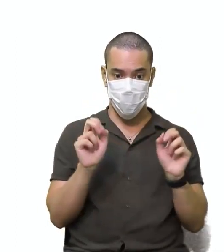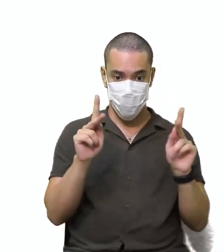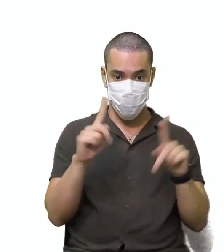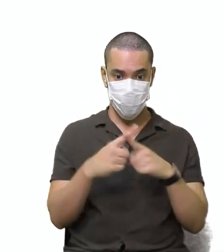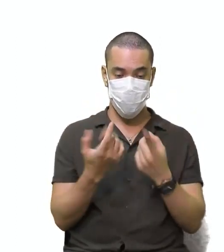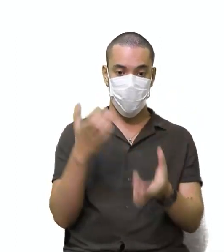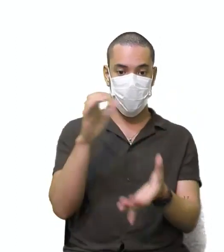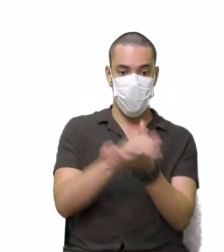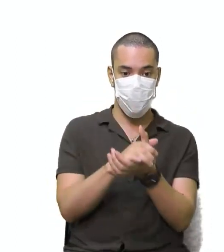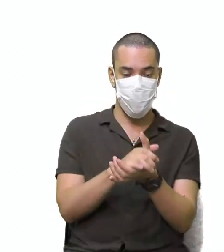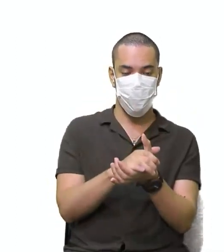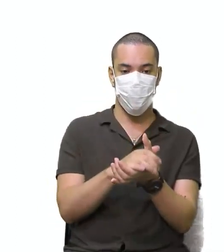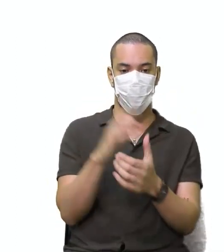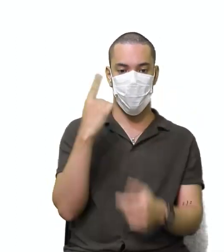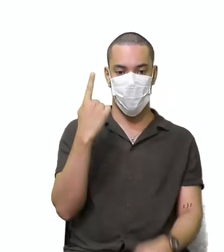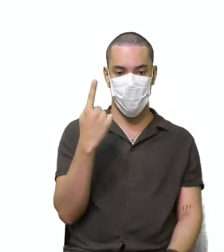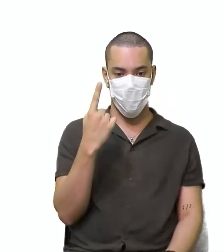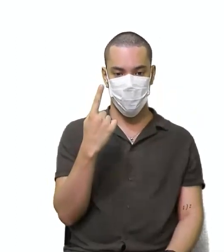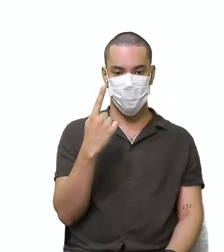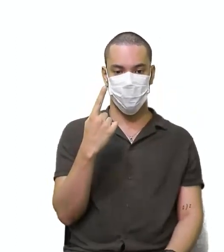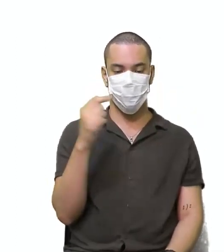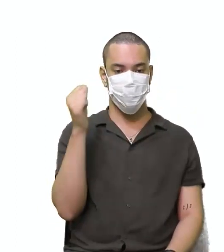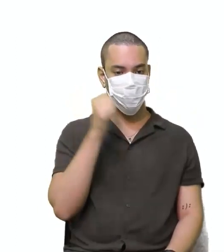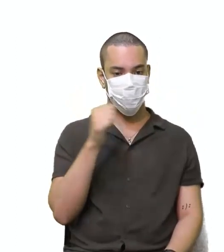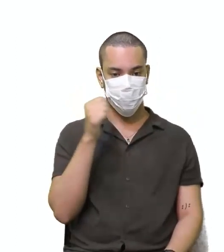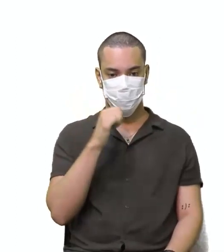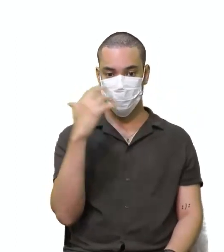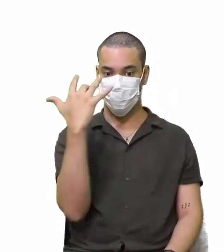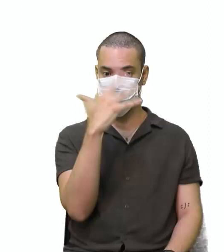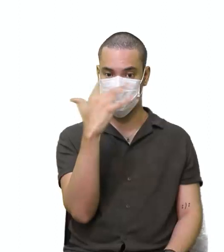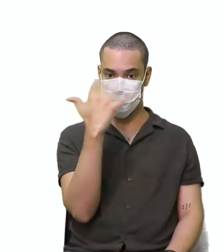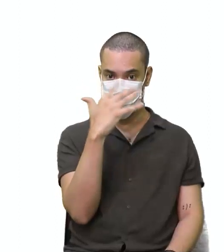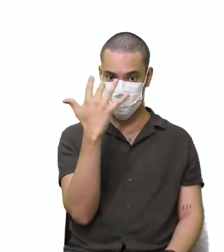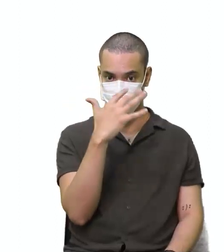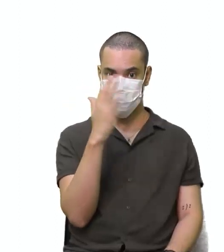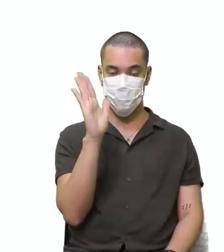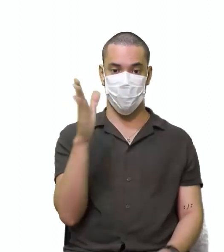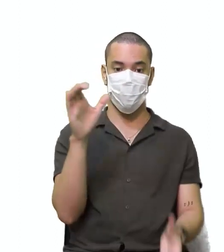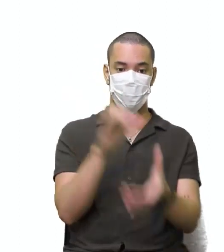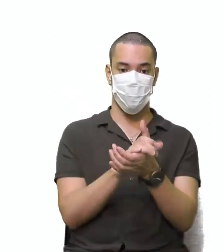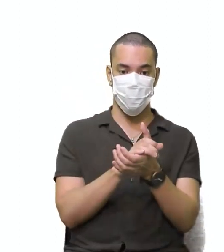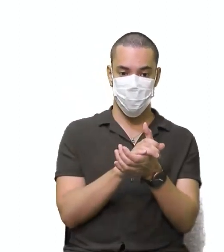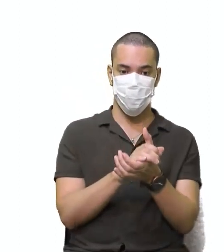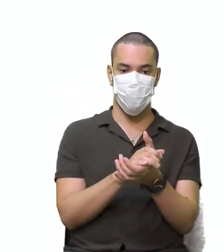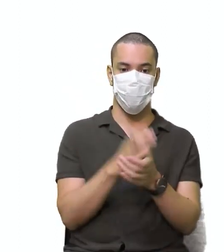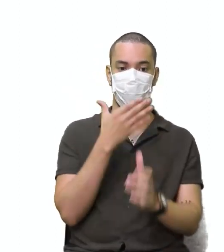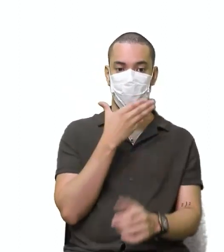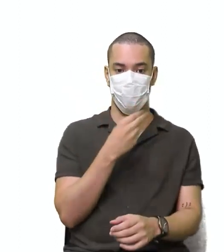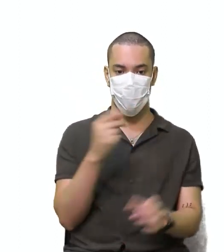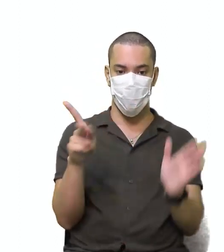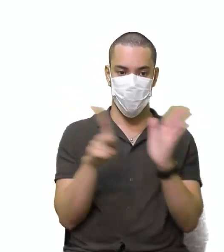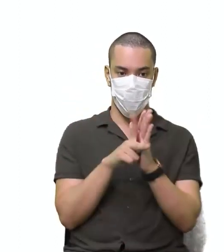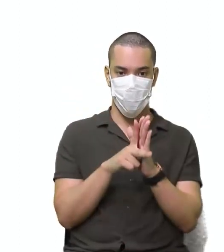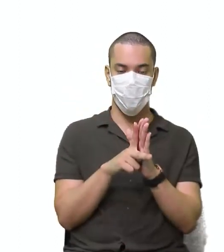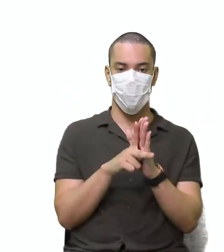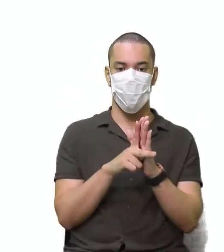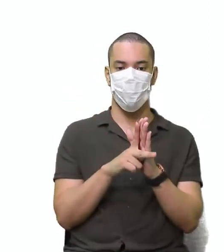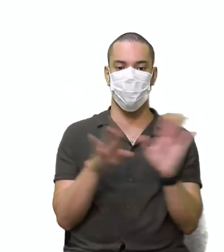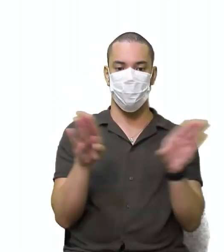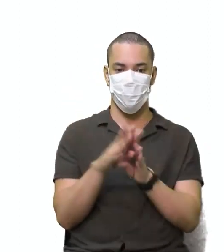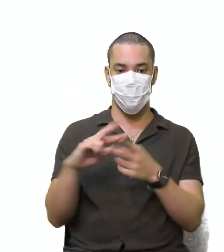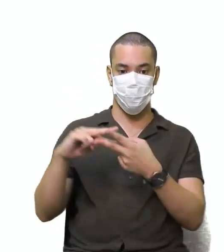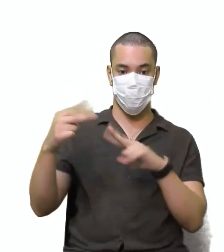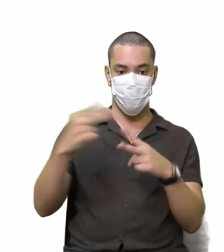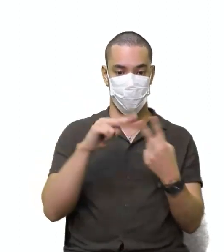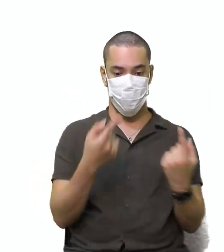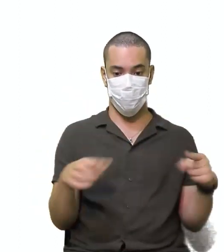casar com a mulher daltônica aqui, ó. Se casar com esse homem heterozigoto, tá? Você vai